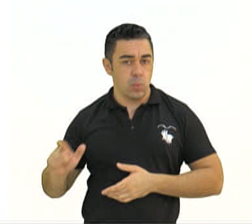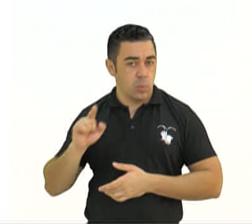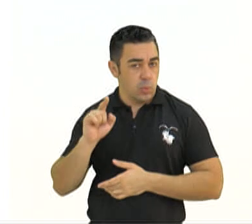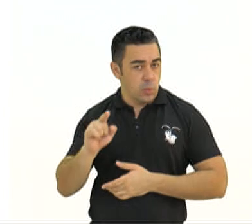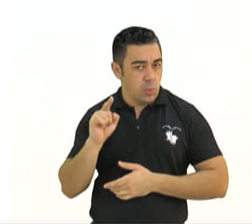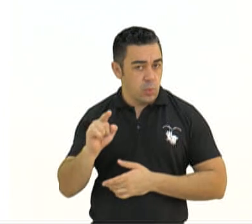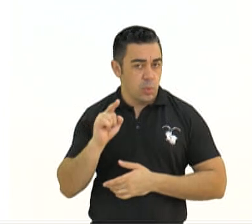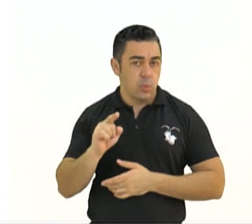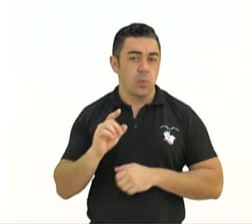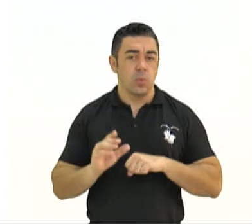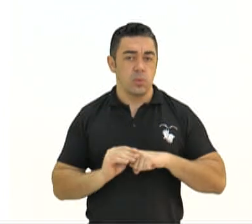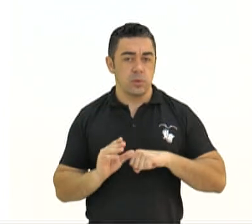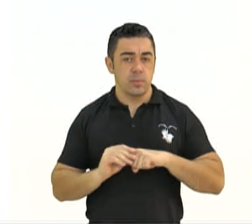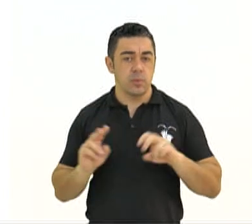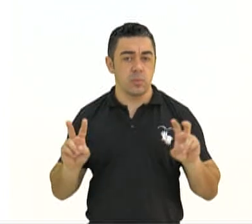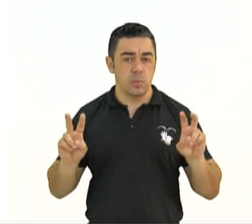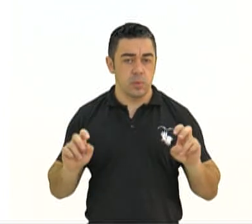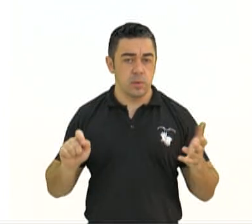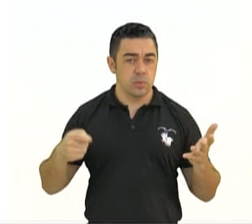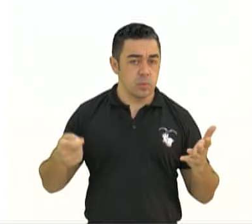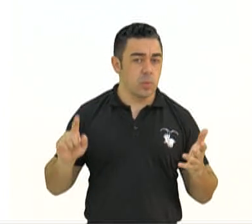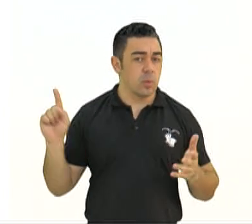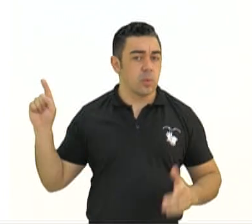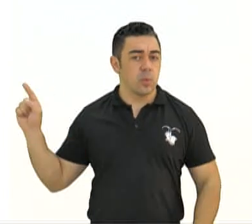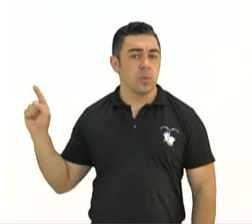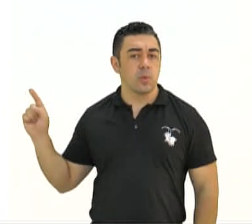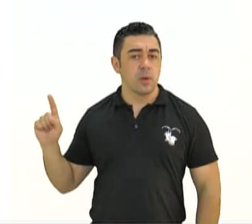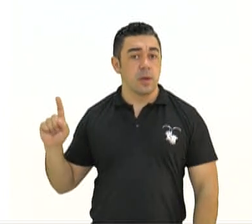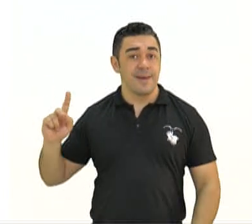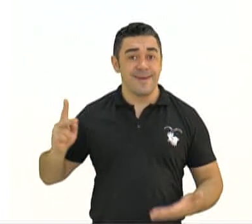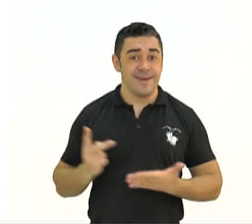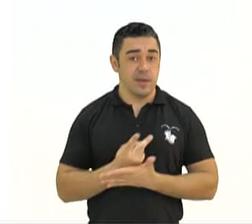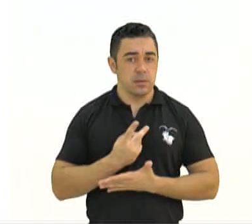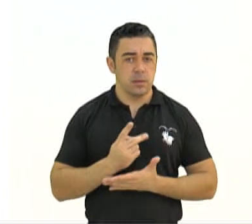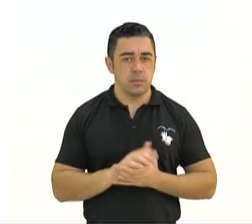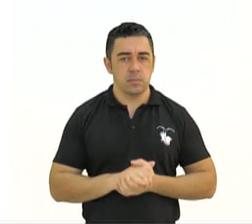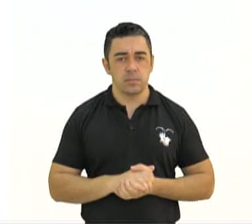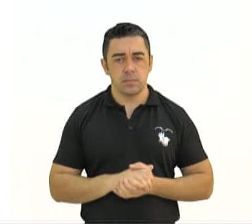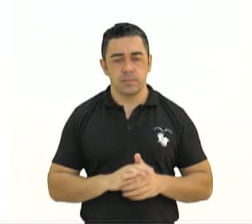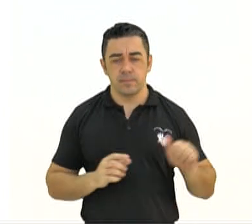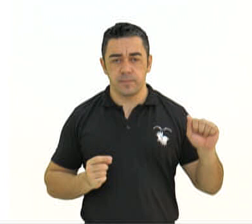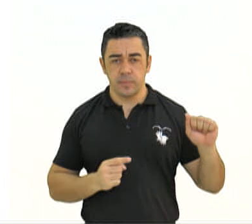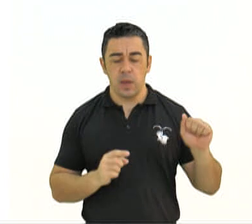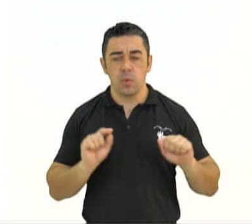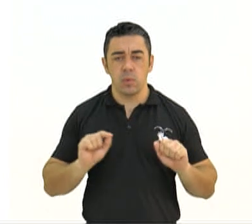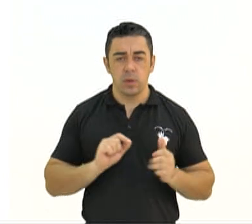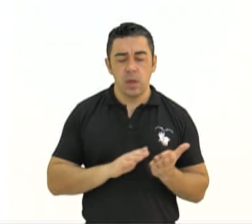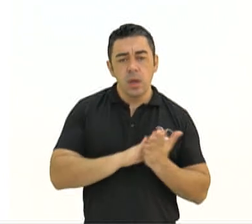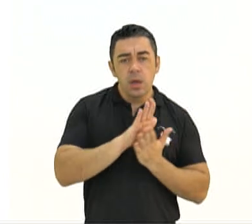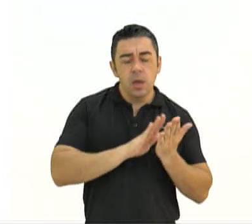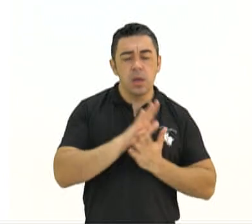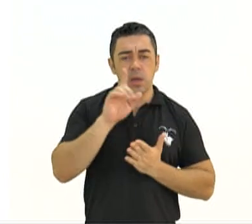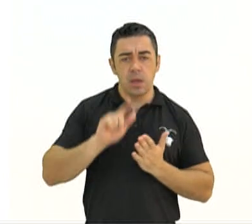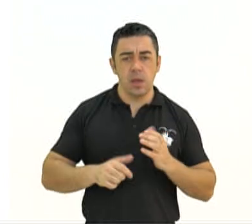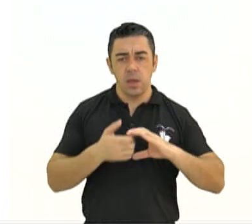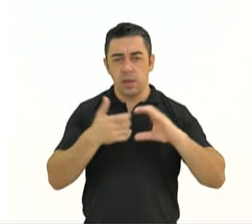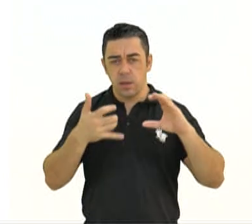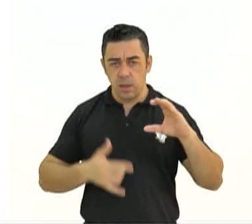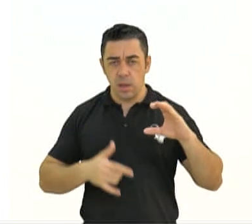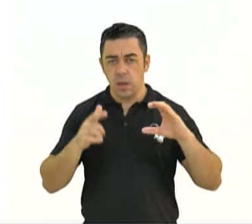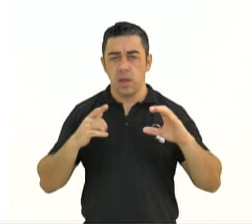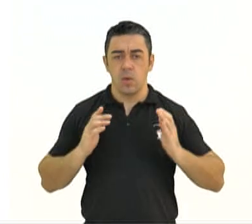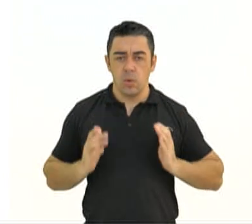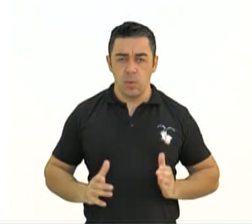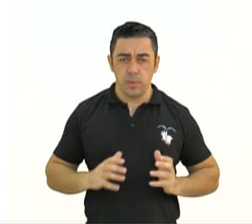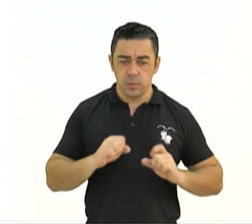assunto, assinale a alternativa incorreta, letra A. O consumismo se caracteriza como um comportamento social